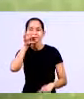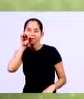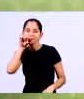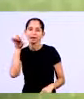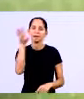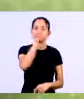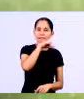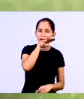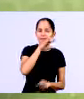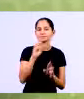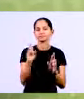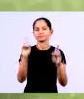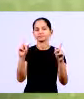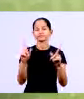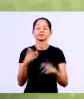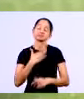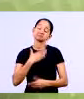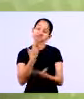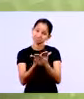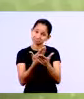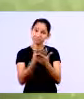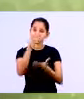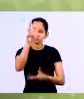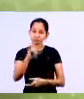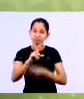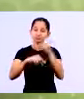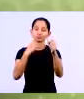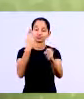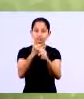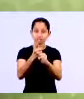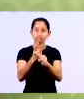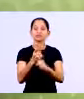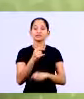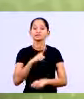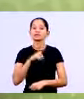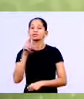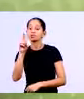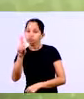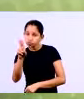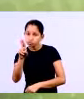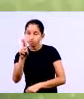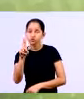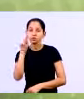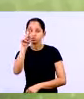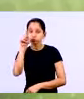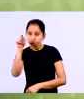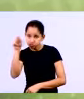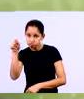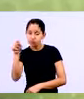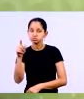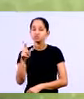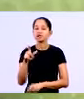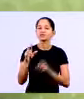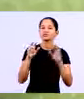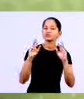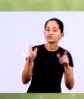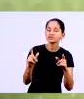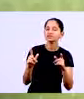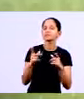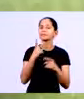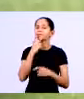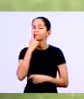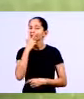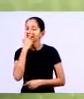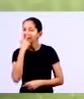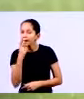com U, eu estudei alemão há pouco tempo, só um ano, mas o som com U, que tem o trema, é parecido para nós com o